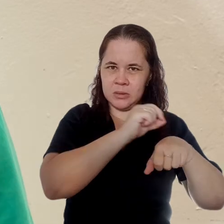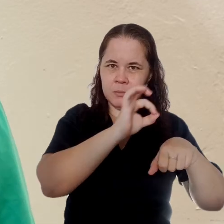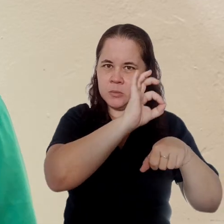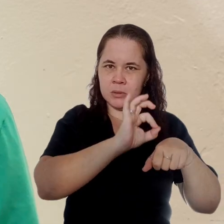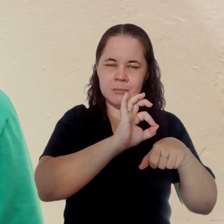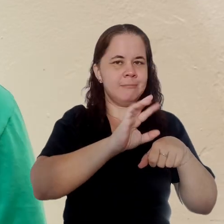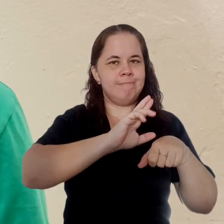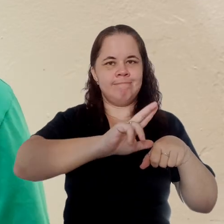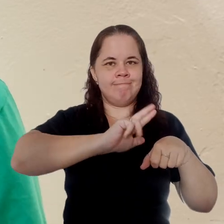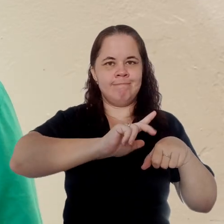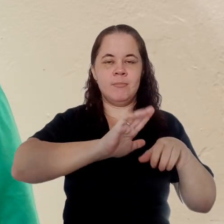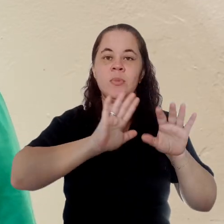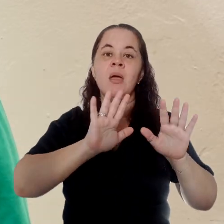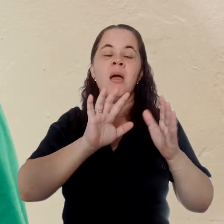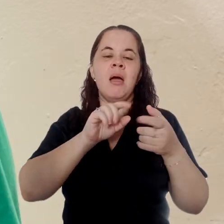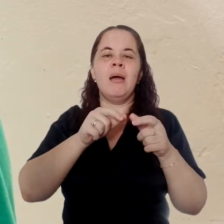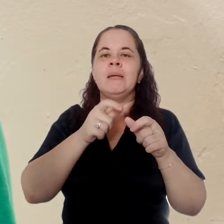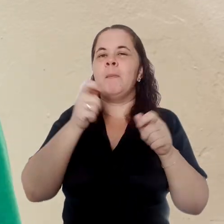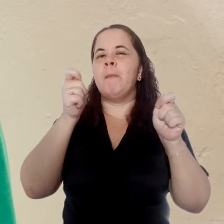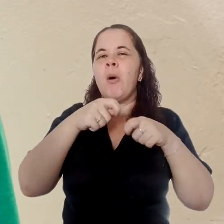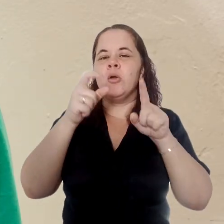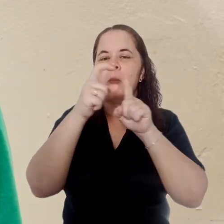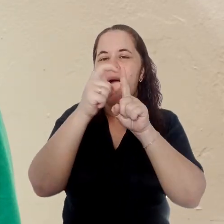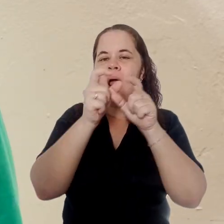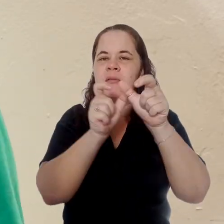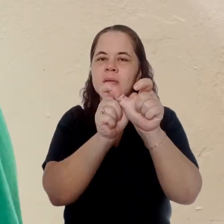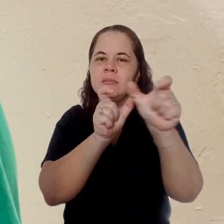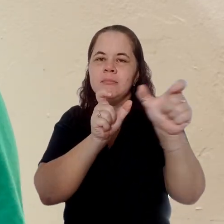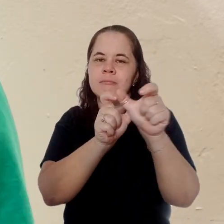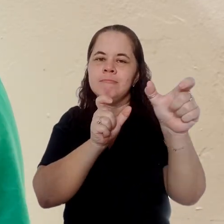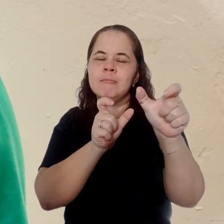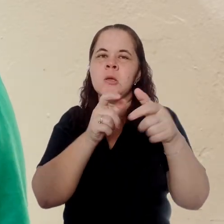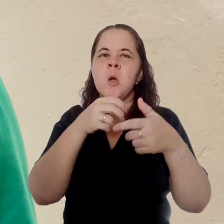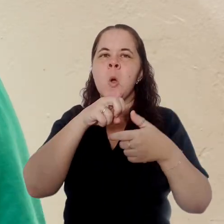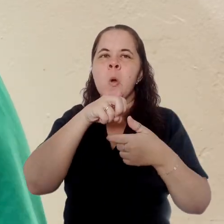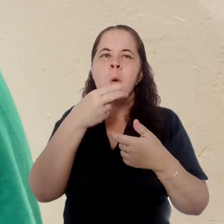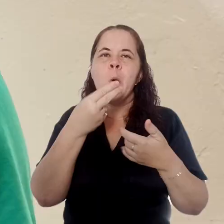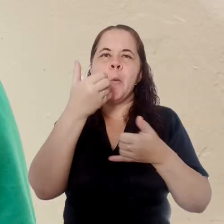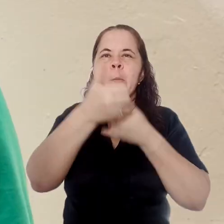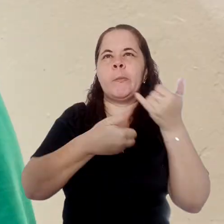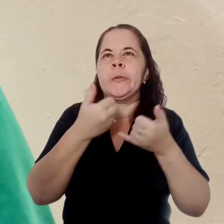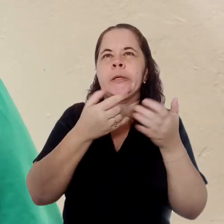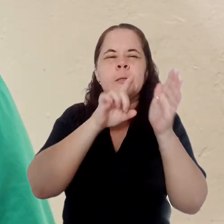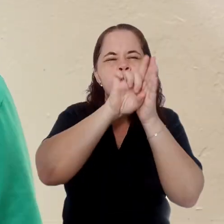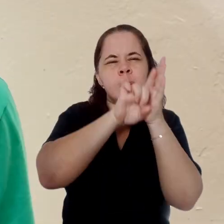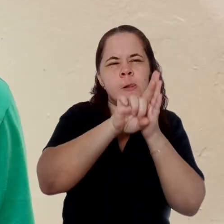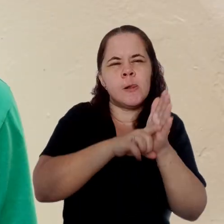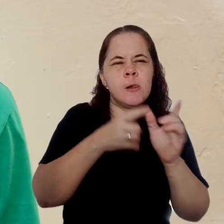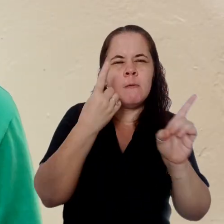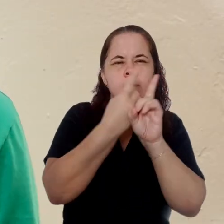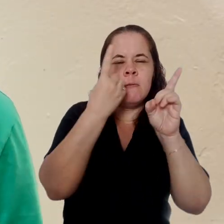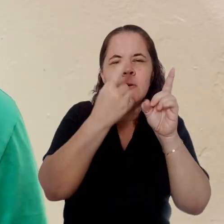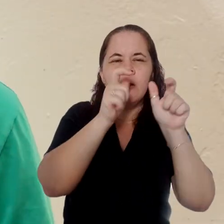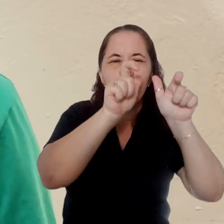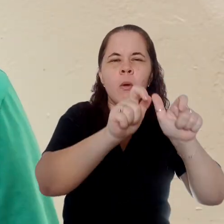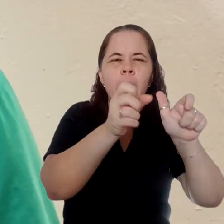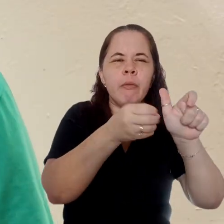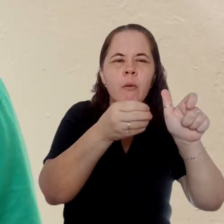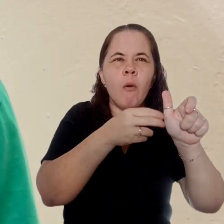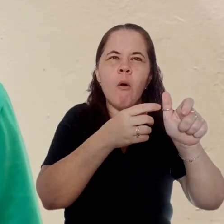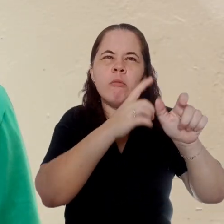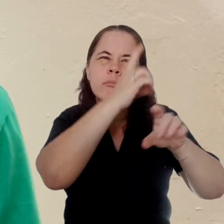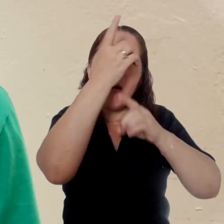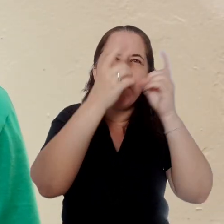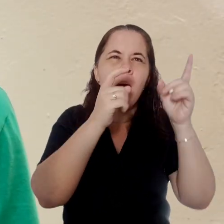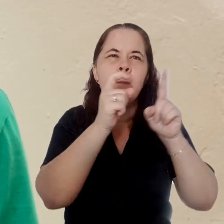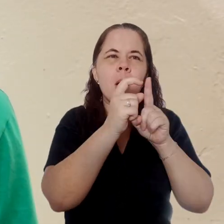que seja um caça-palavra, por mais que seja uma brincadeira para ela descobrir um território novo, ou para ela